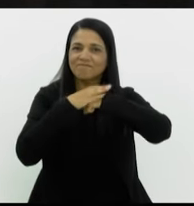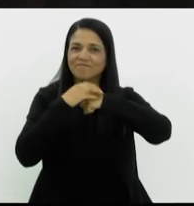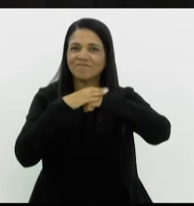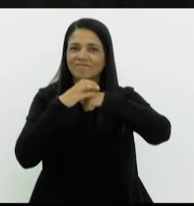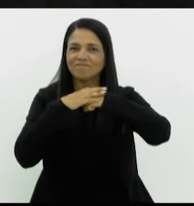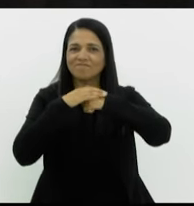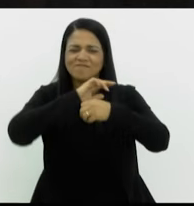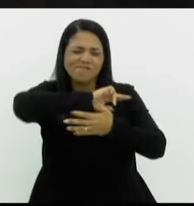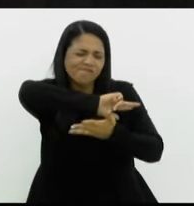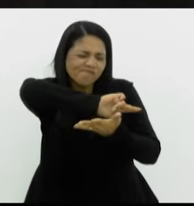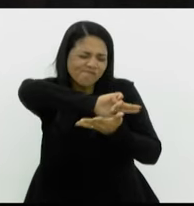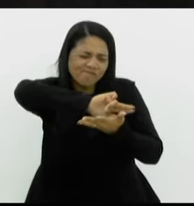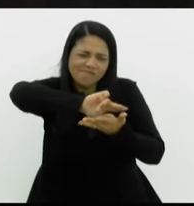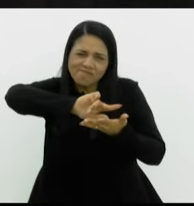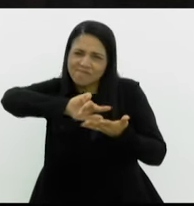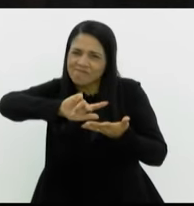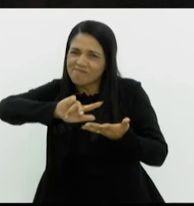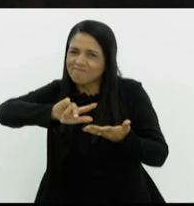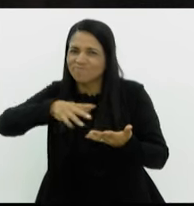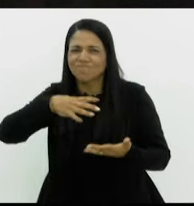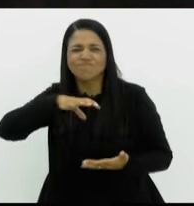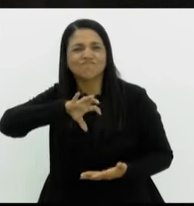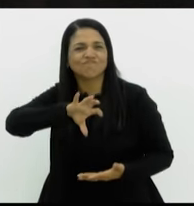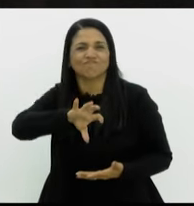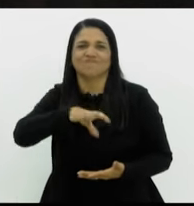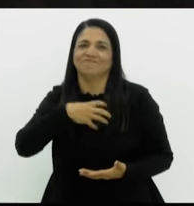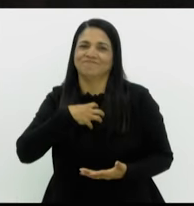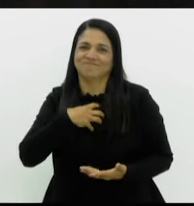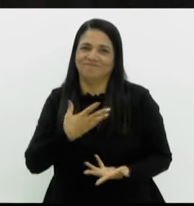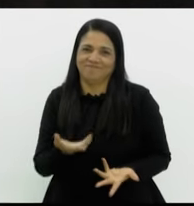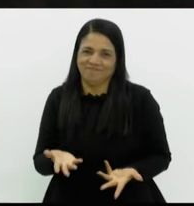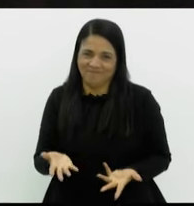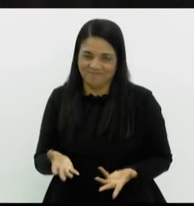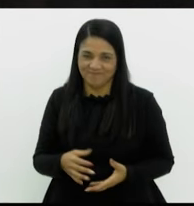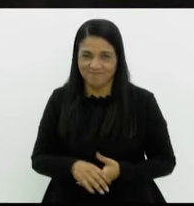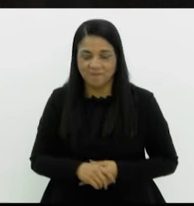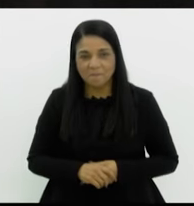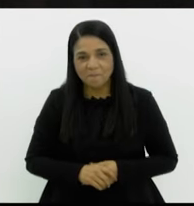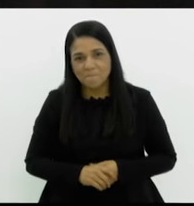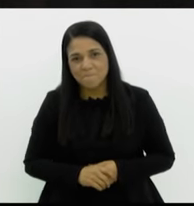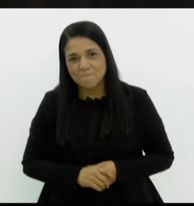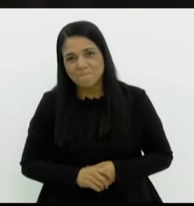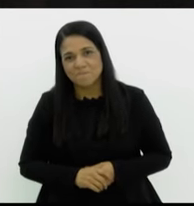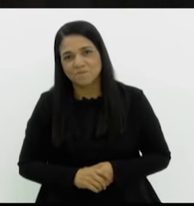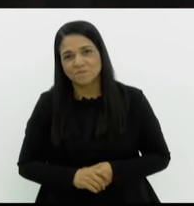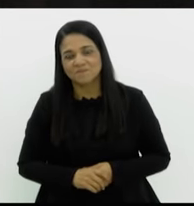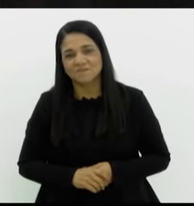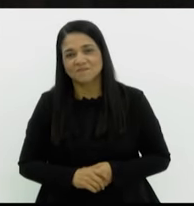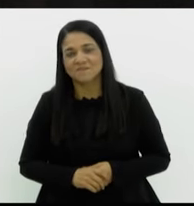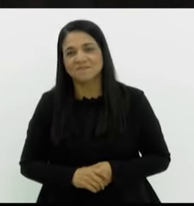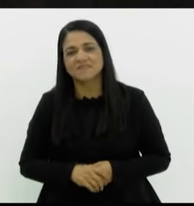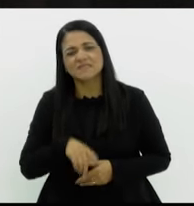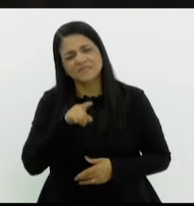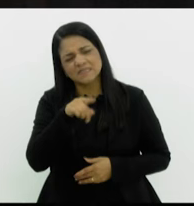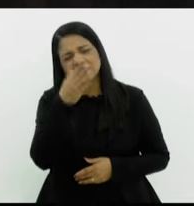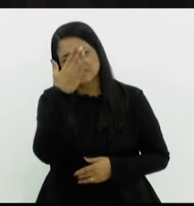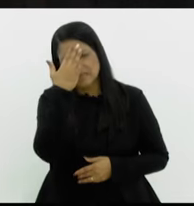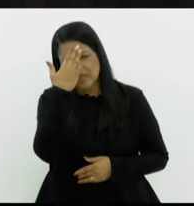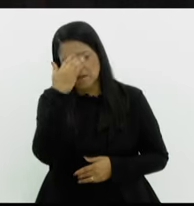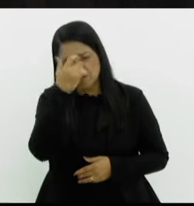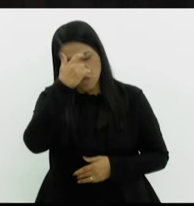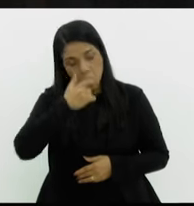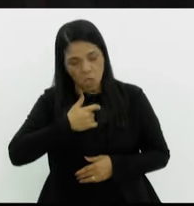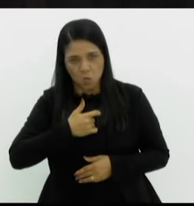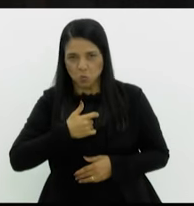essas formas possíveis. Porque sabe, Vossa Excelência, que eu não sou mais